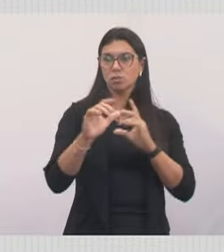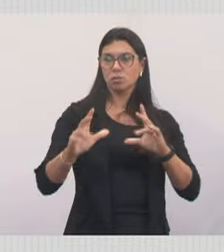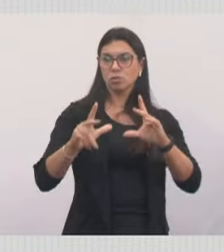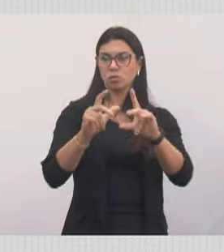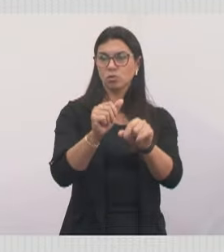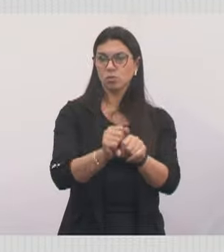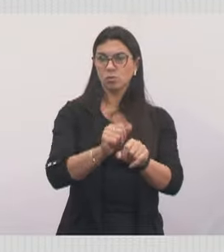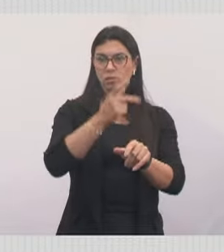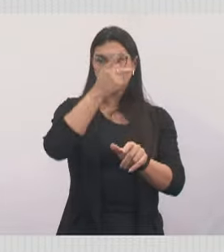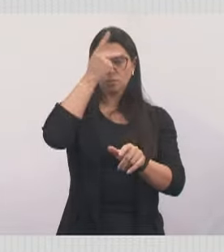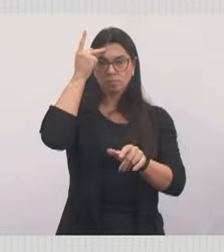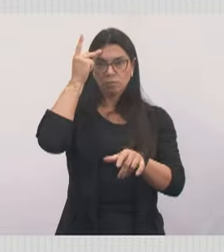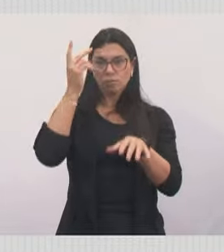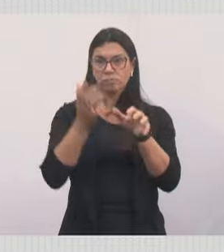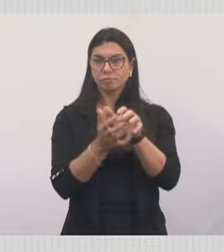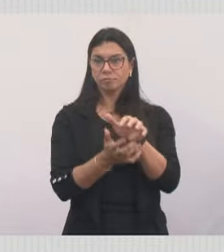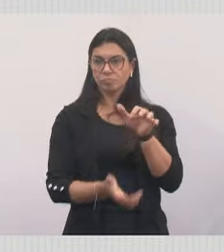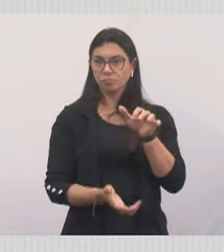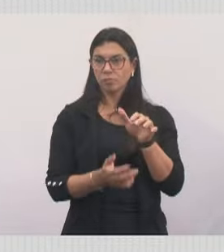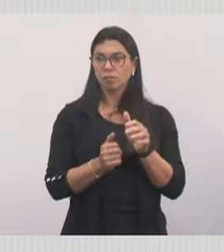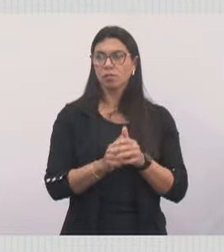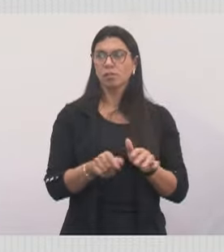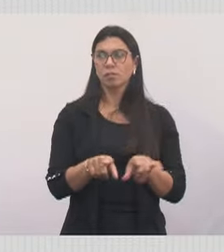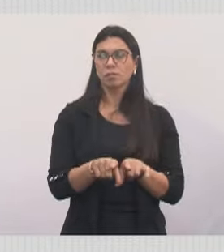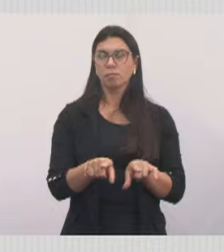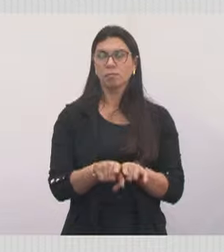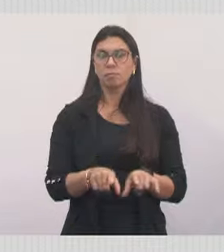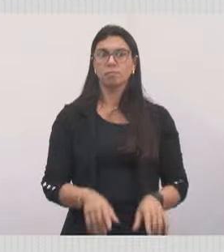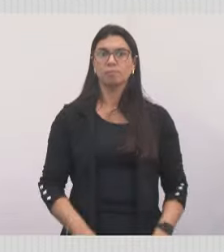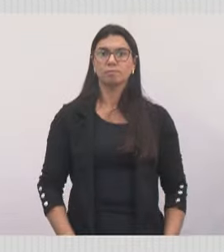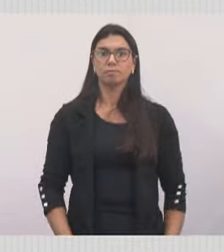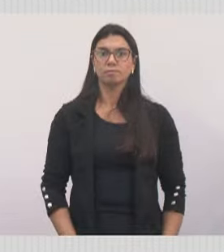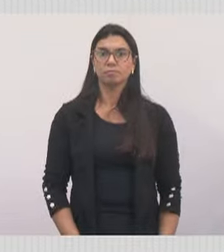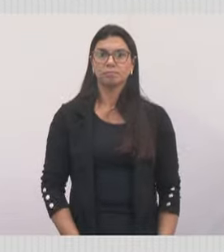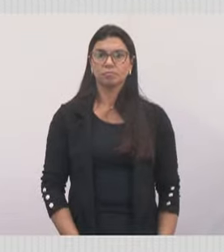idades e também habilidades físicas. Próximo.